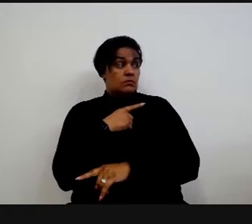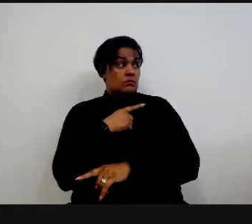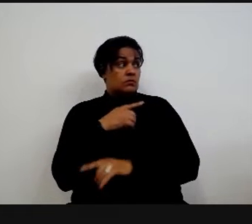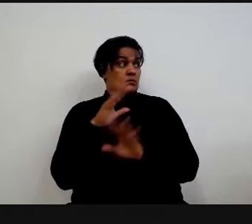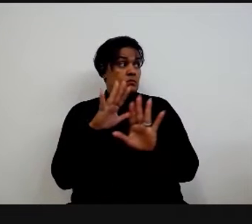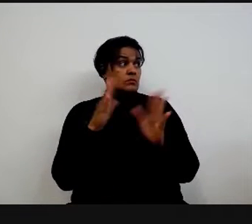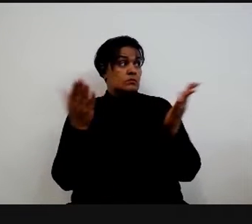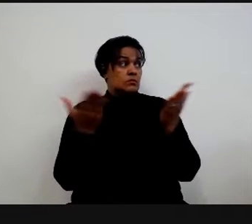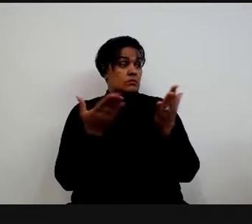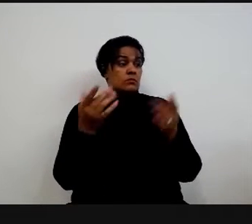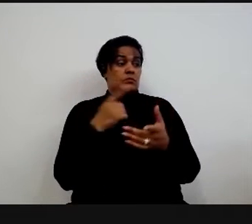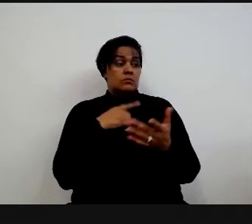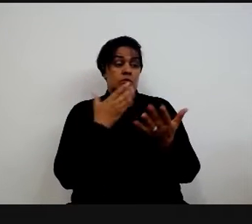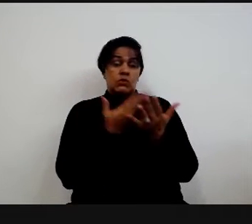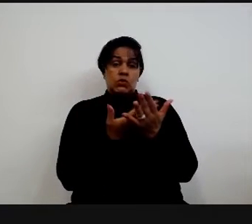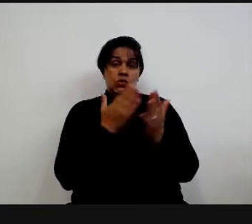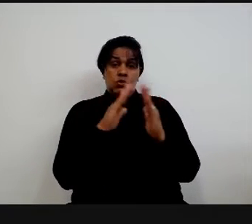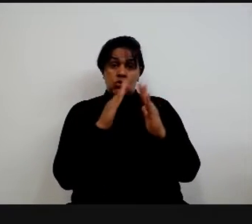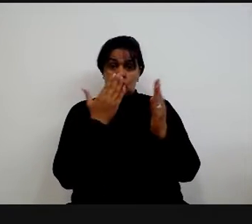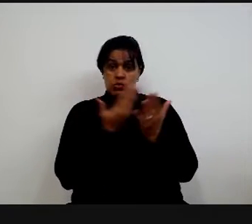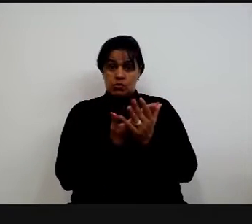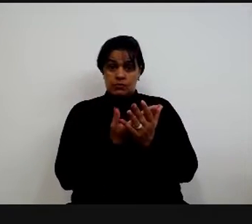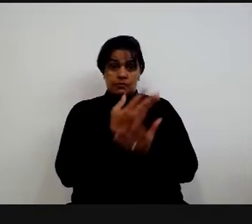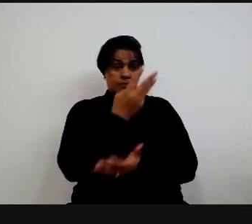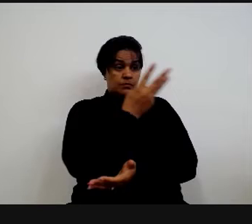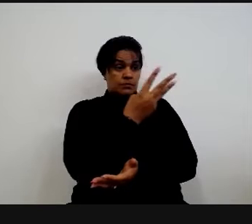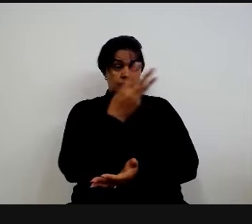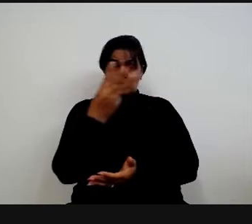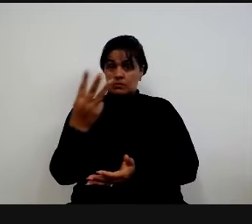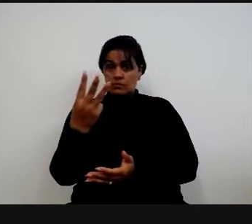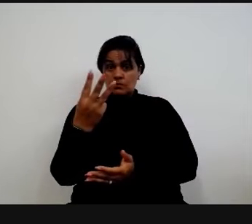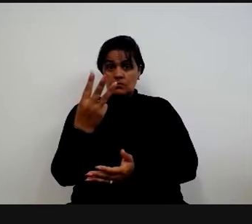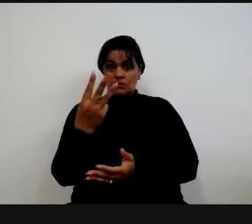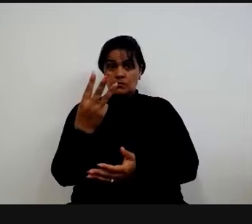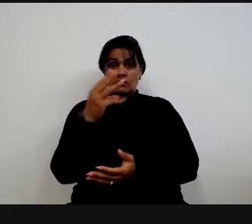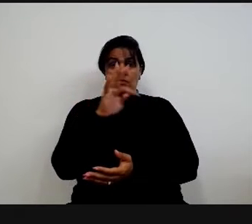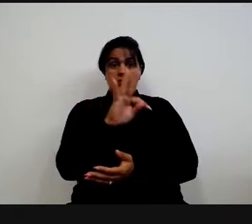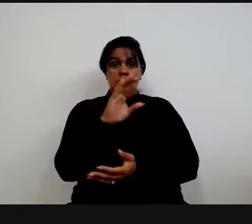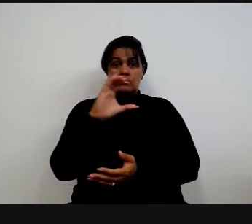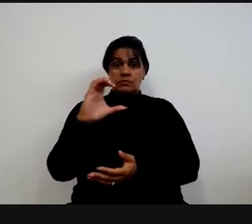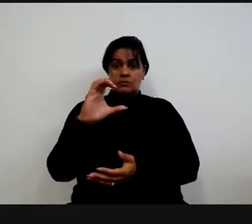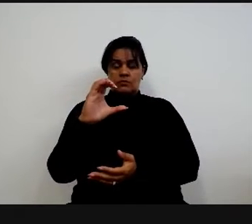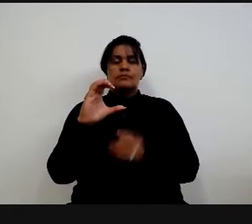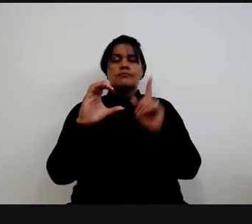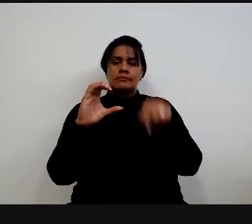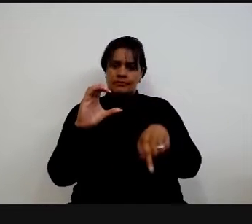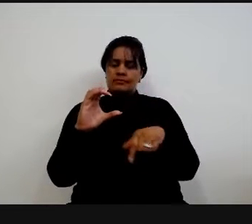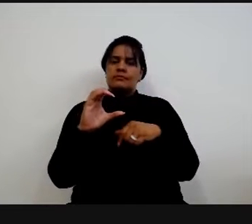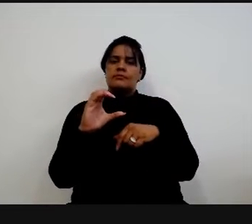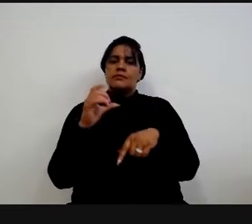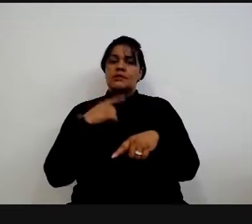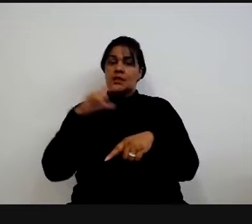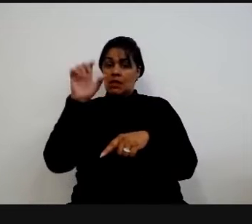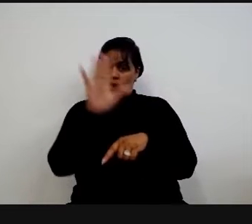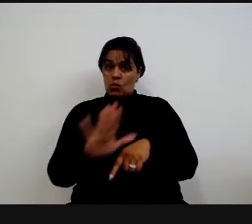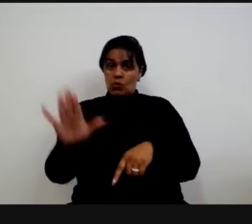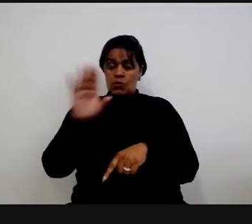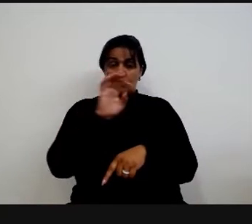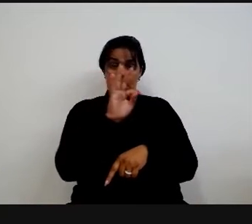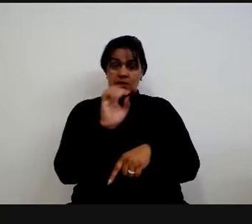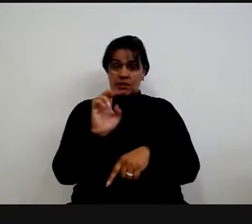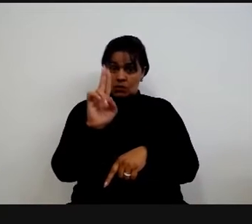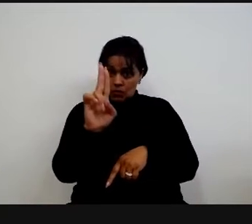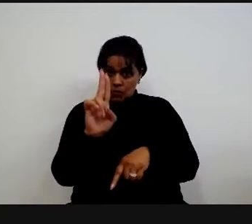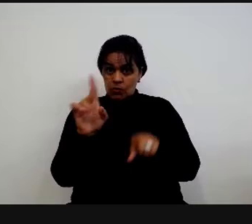nós temos escola nos 33 tribunais de contas o da União, os estaduais e os